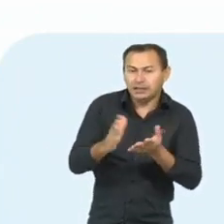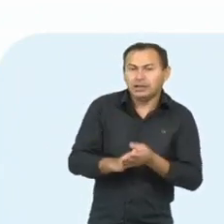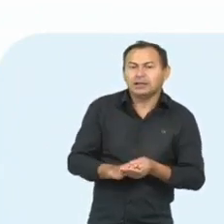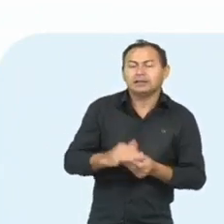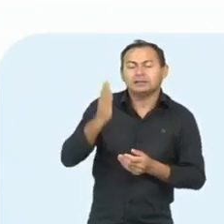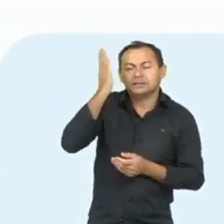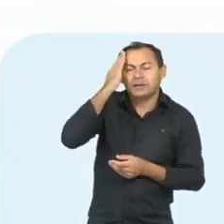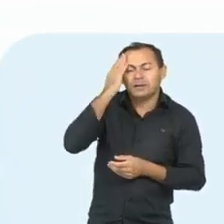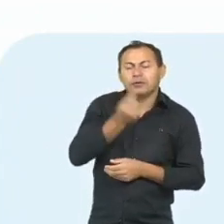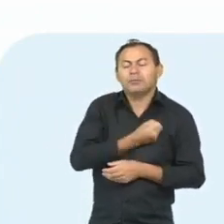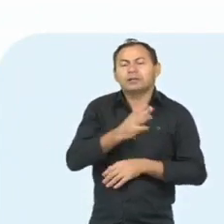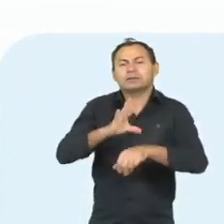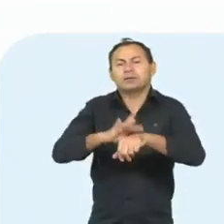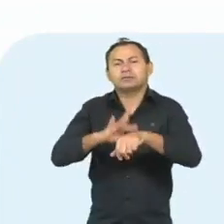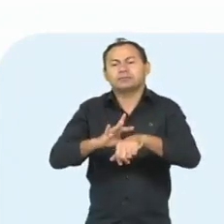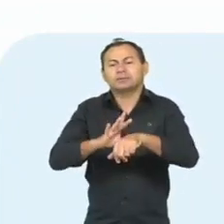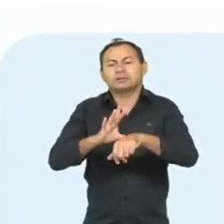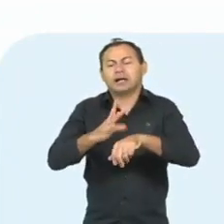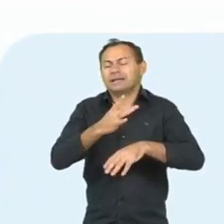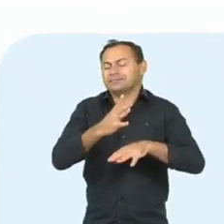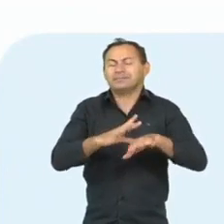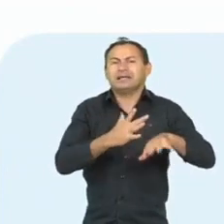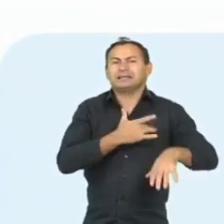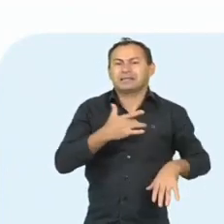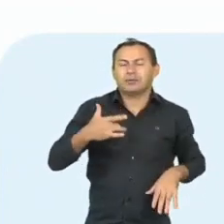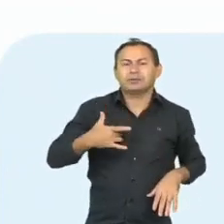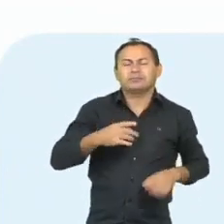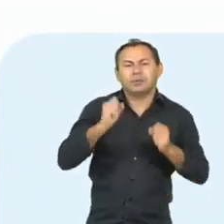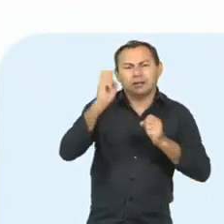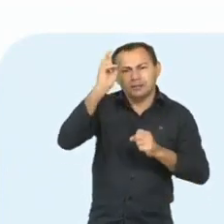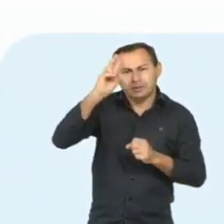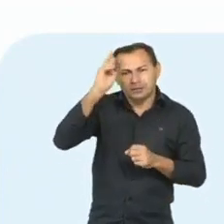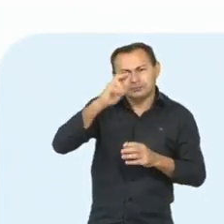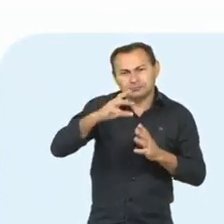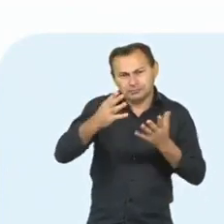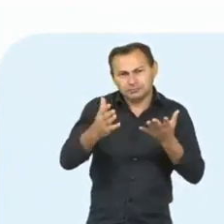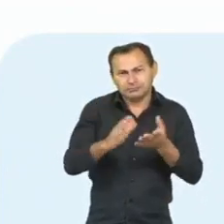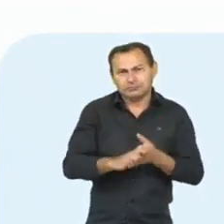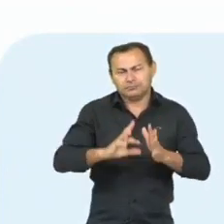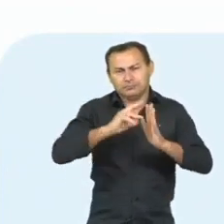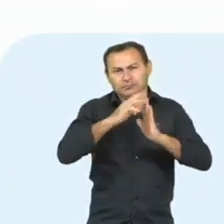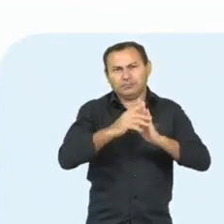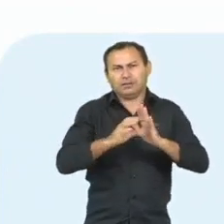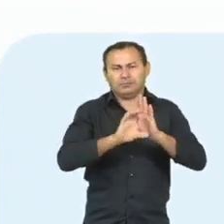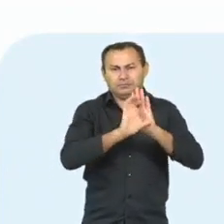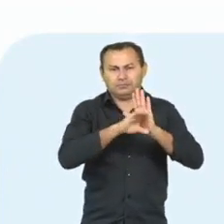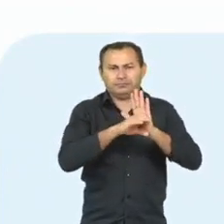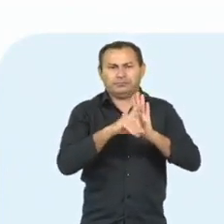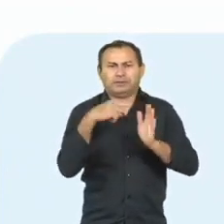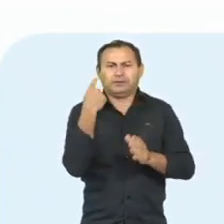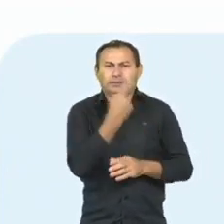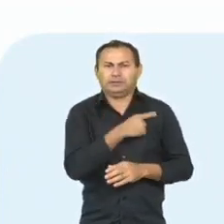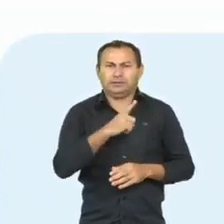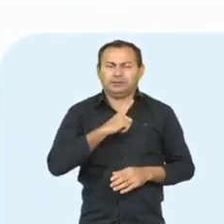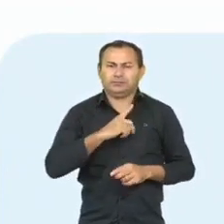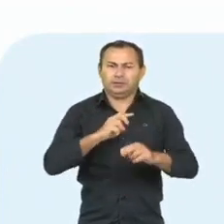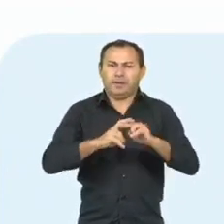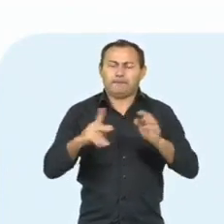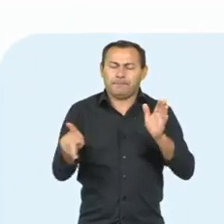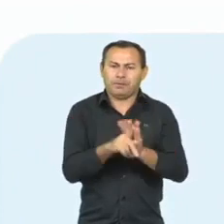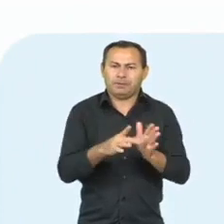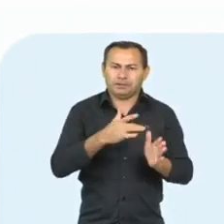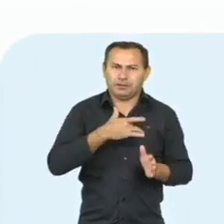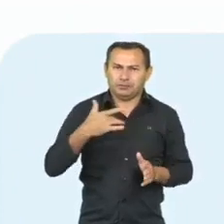medir a saúde, em se mensurar a saúde. Aí a gente pode lembrar de diferenças conceituais que nós tivemos sobre a própria